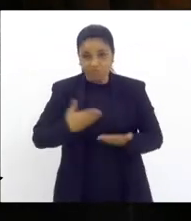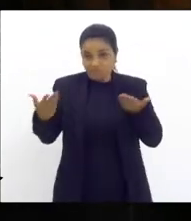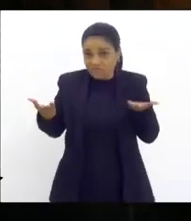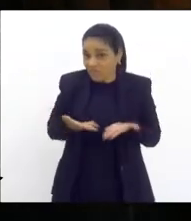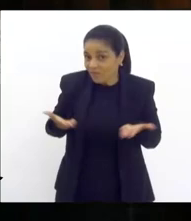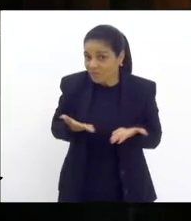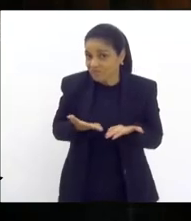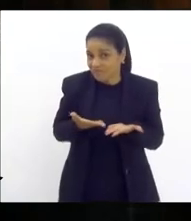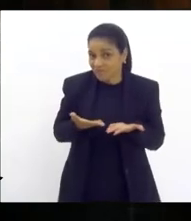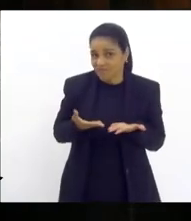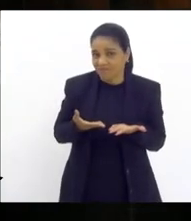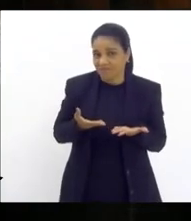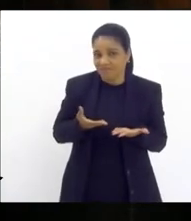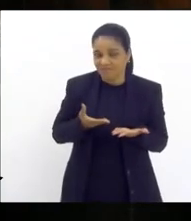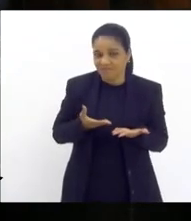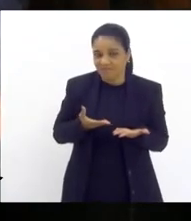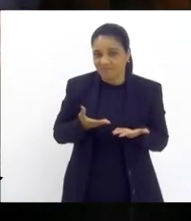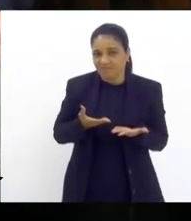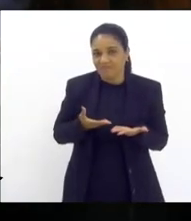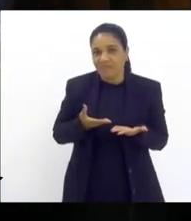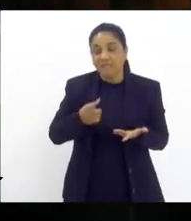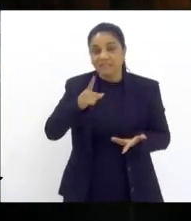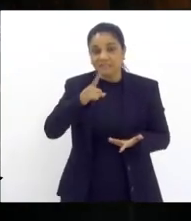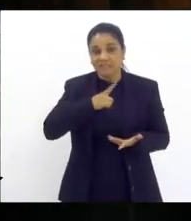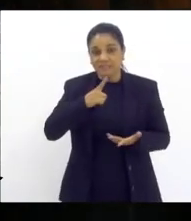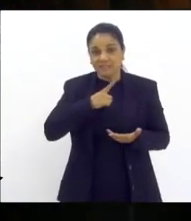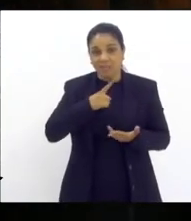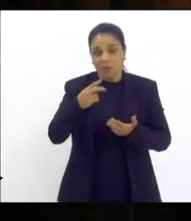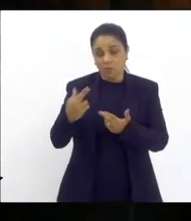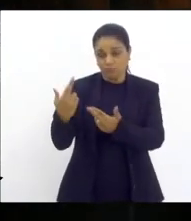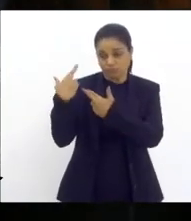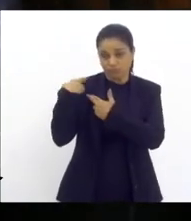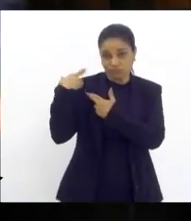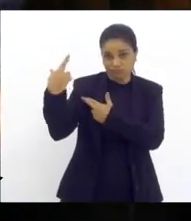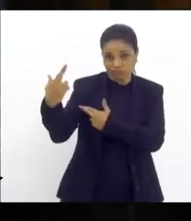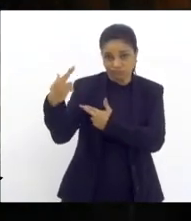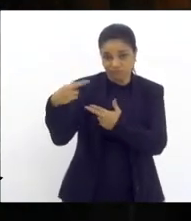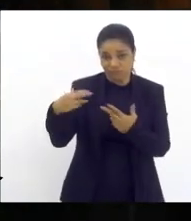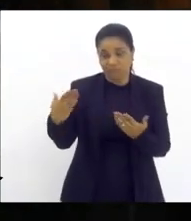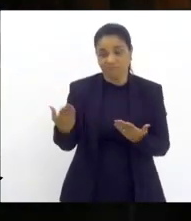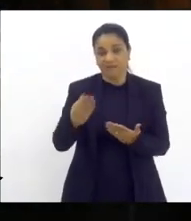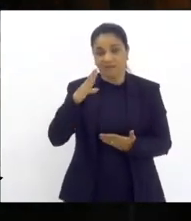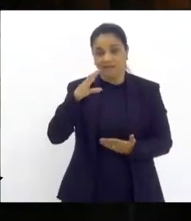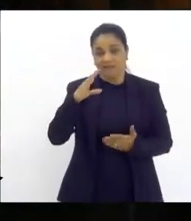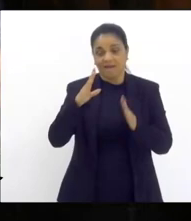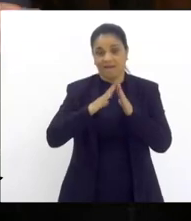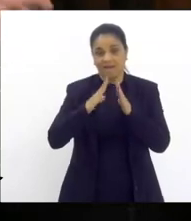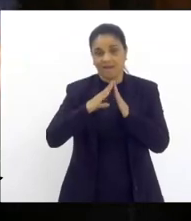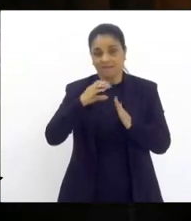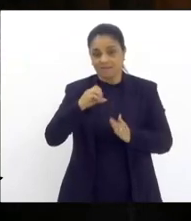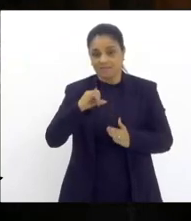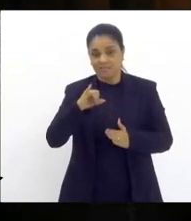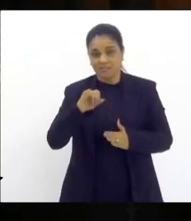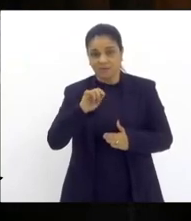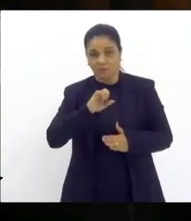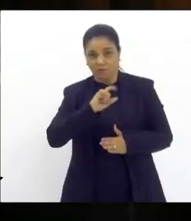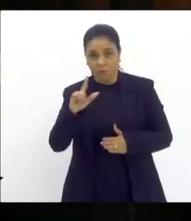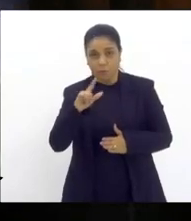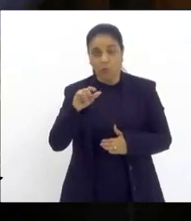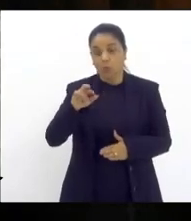tem como chefe da casa civil nada mais nada menos do que o Rui Costa